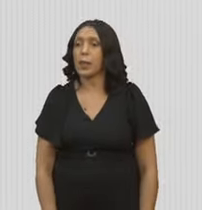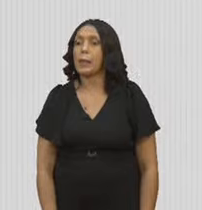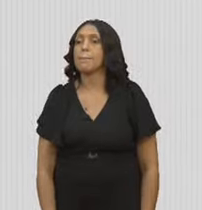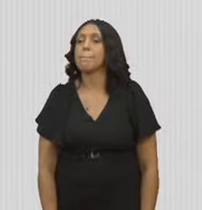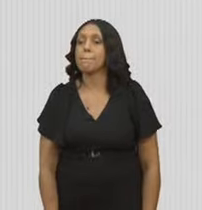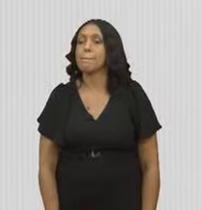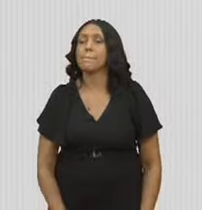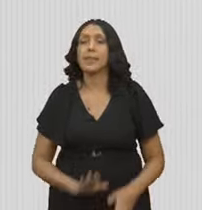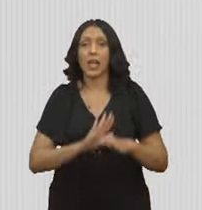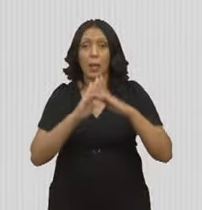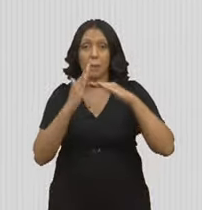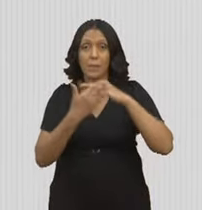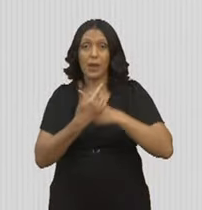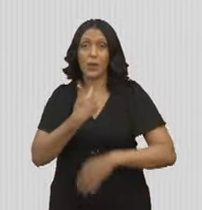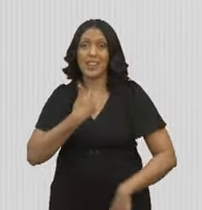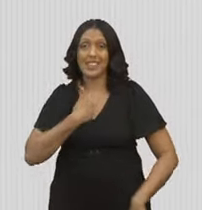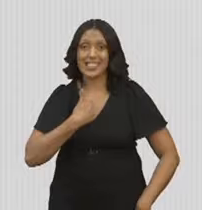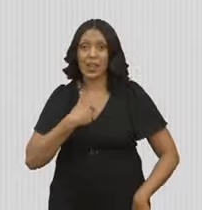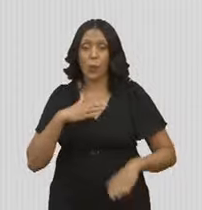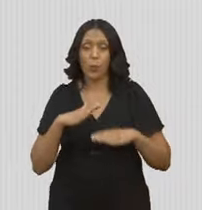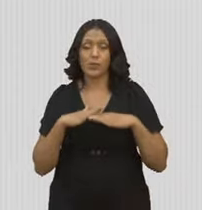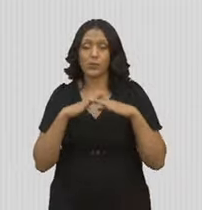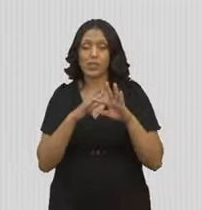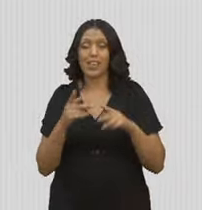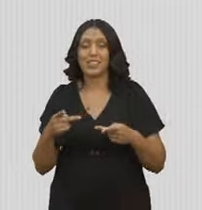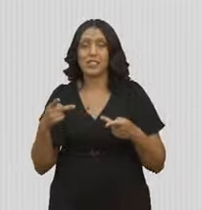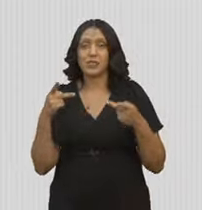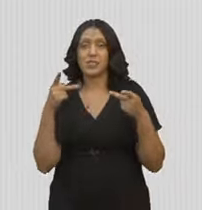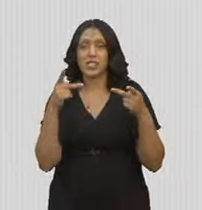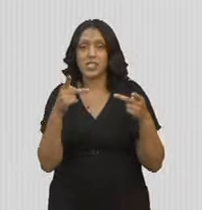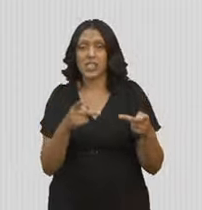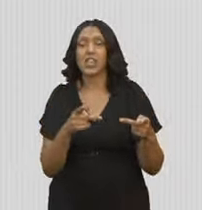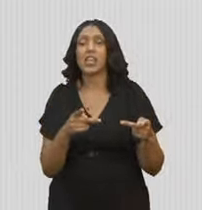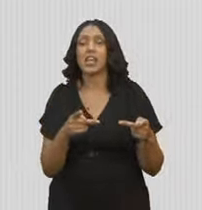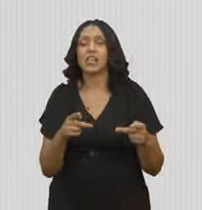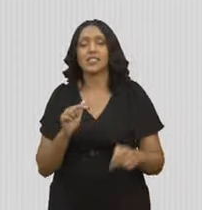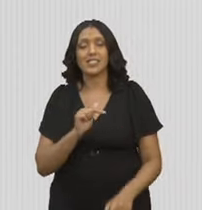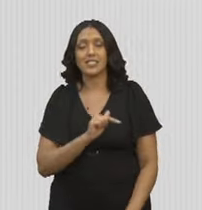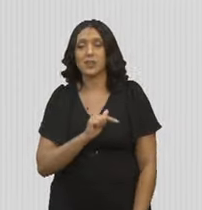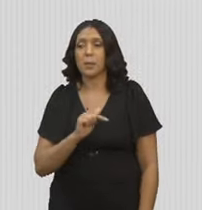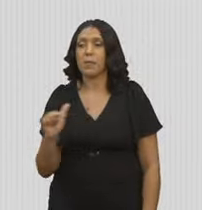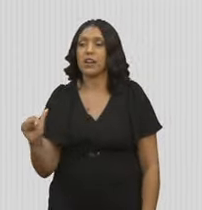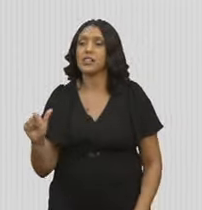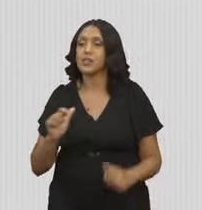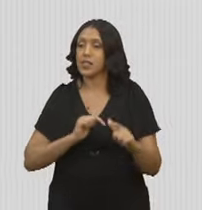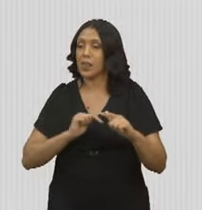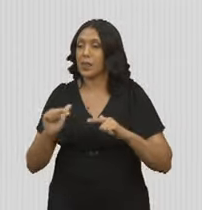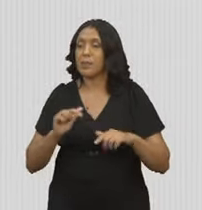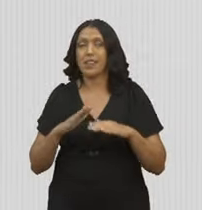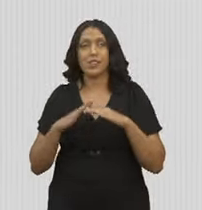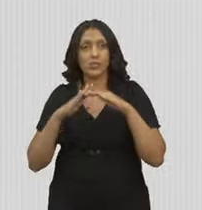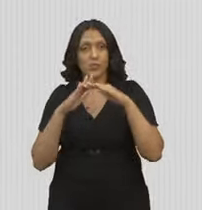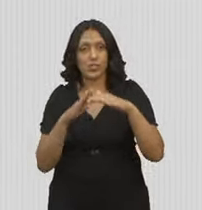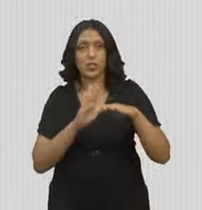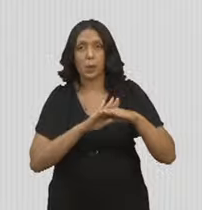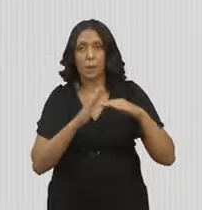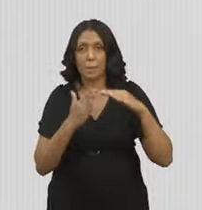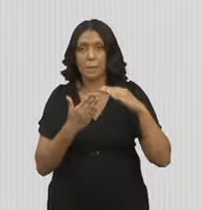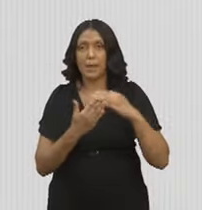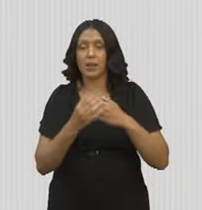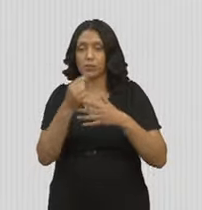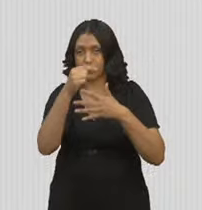Esses são os bairros atendidos. A gente produziu trabalhos para esses bairros. Quero fazer